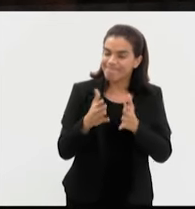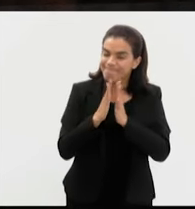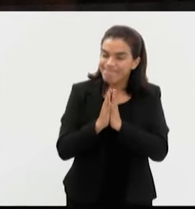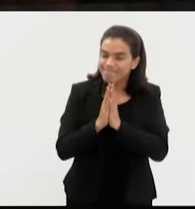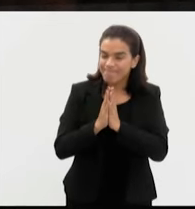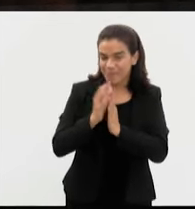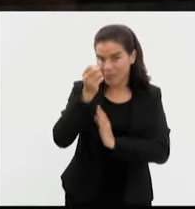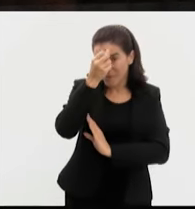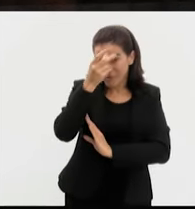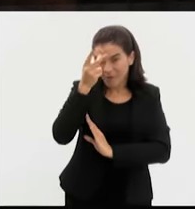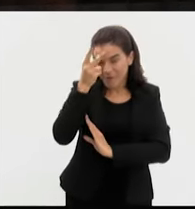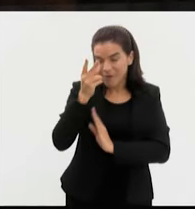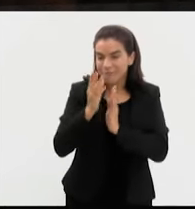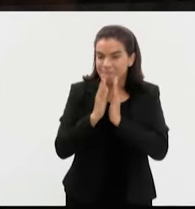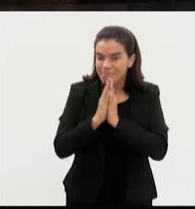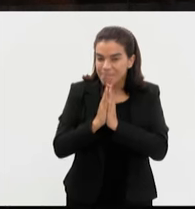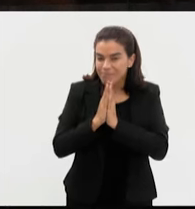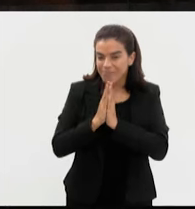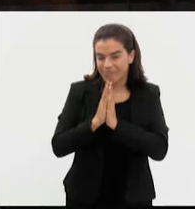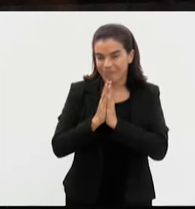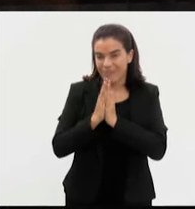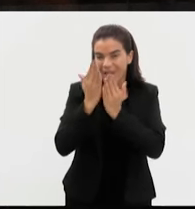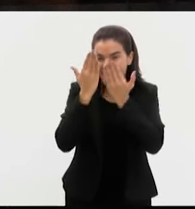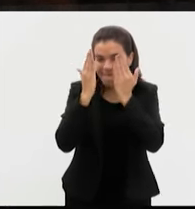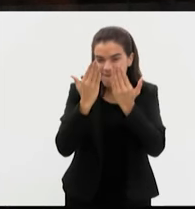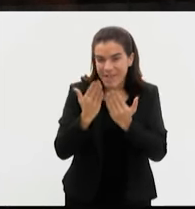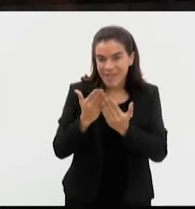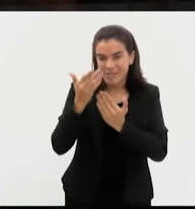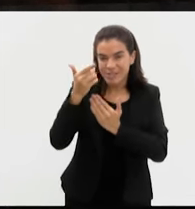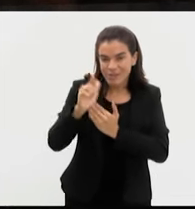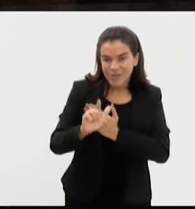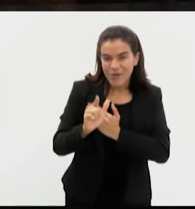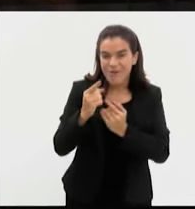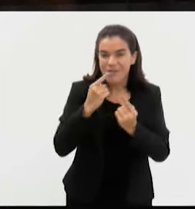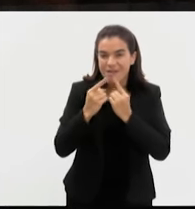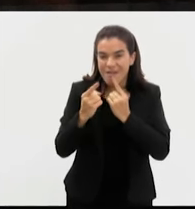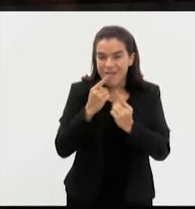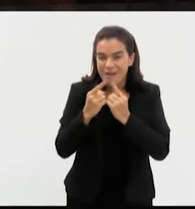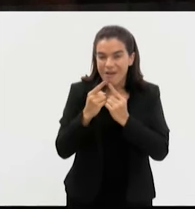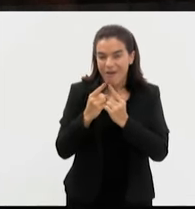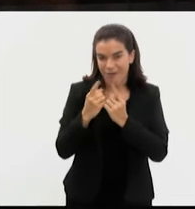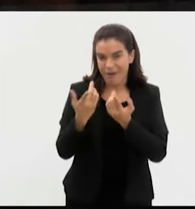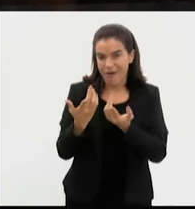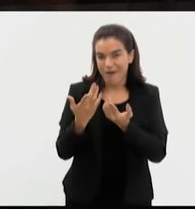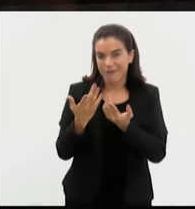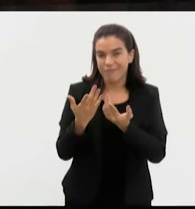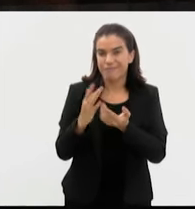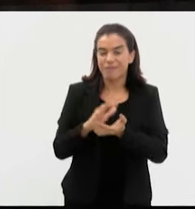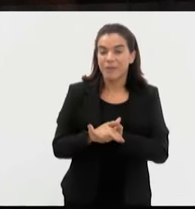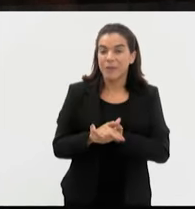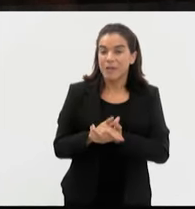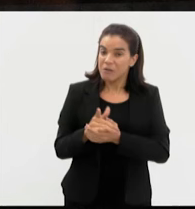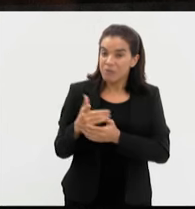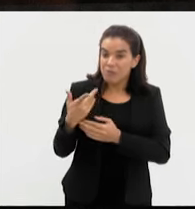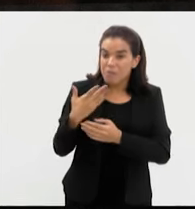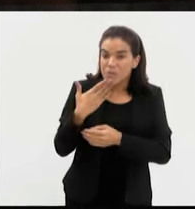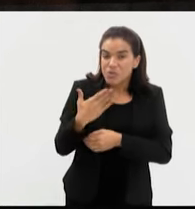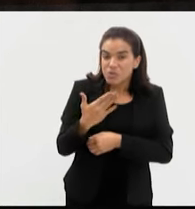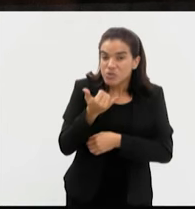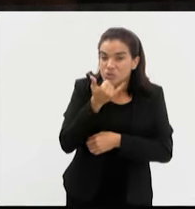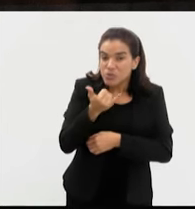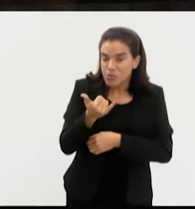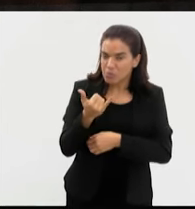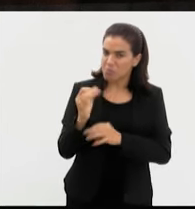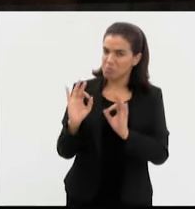senhor puder Rever essa situação dialogar com eles como o senhor fez pedindo entrou pedindo desculpa Nobre